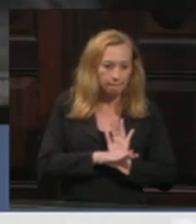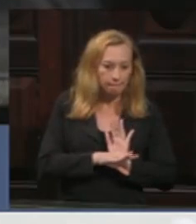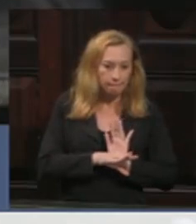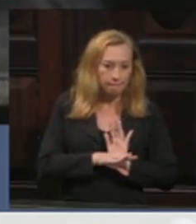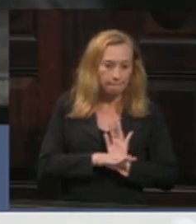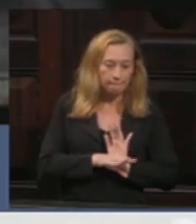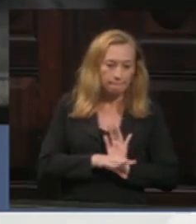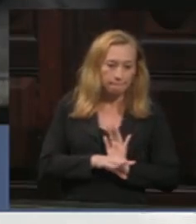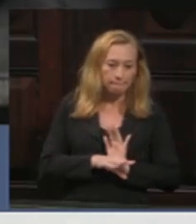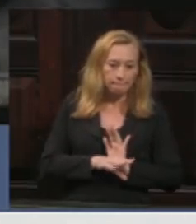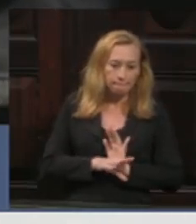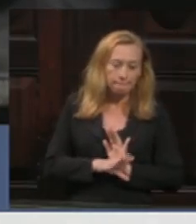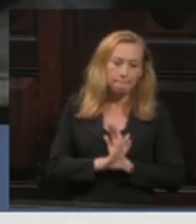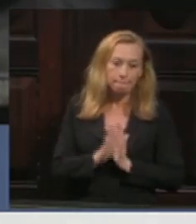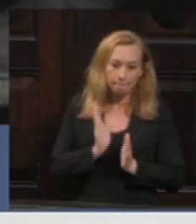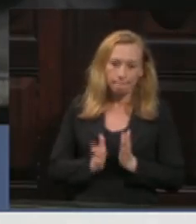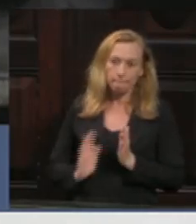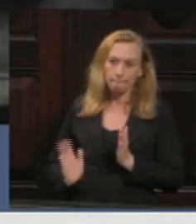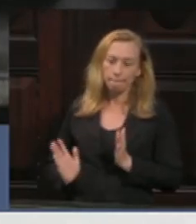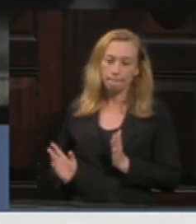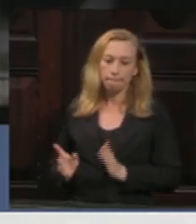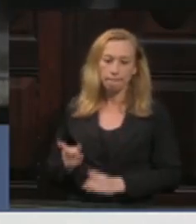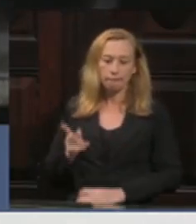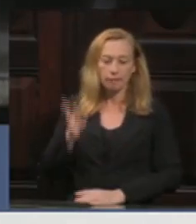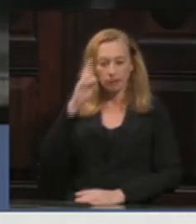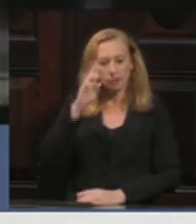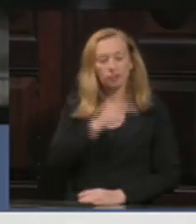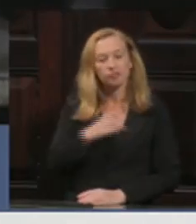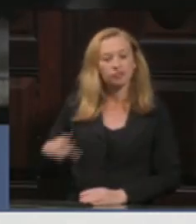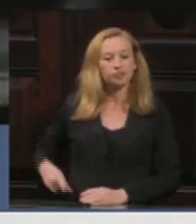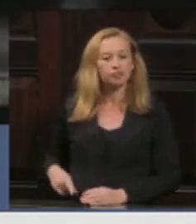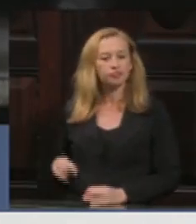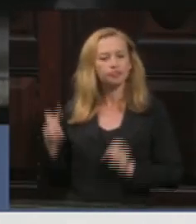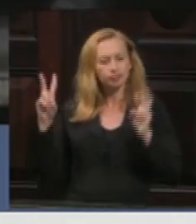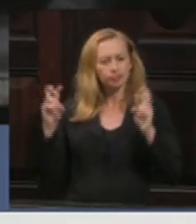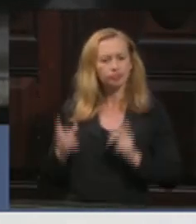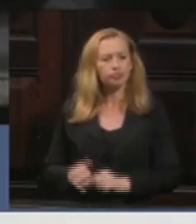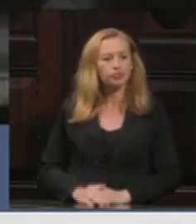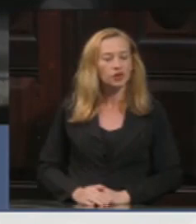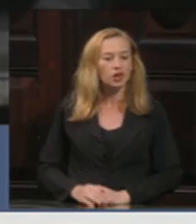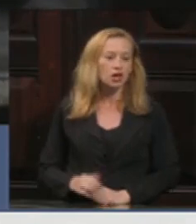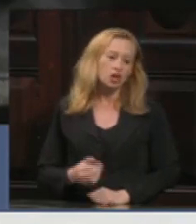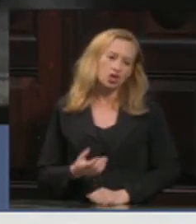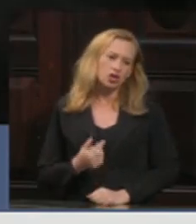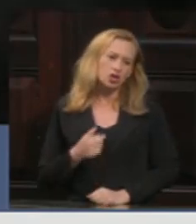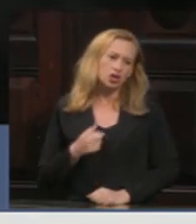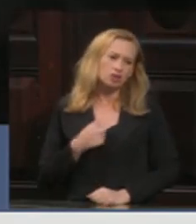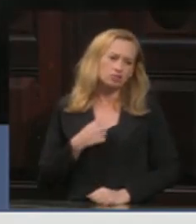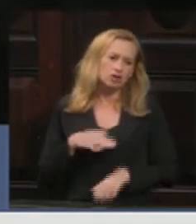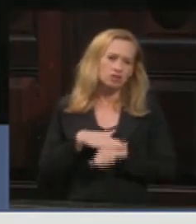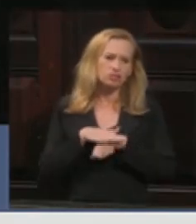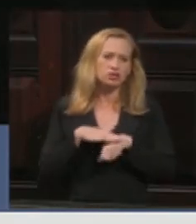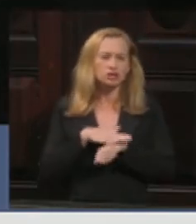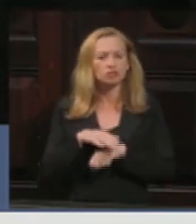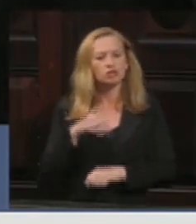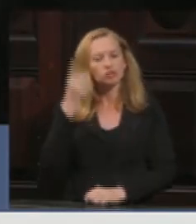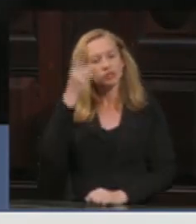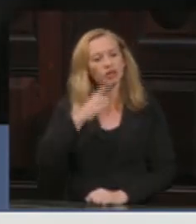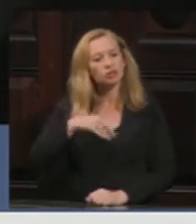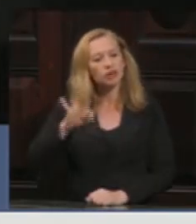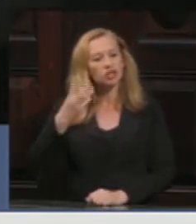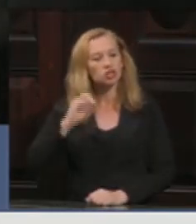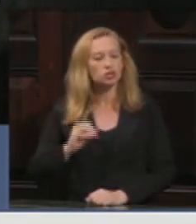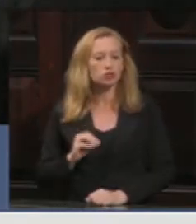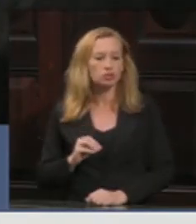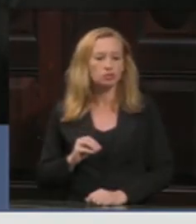substitutivo. Senhor presidente, pela ordem, ordem. Sobre esse ponto. Eu estava conversando com o deputado Márcio Pacheco, presidente da